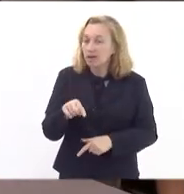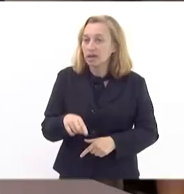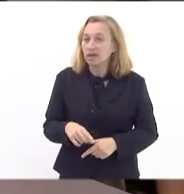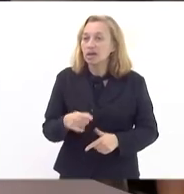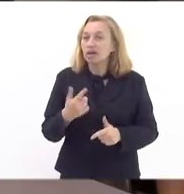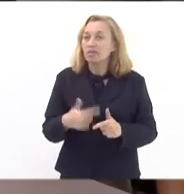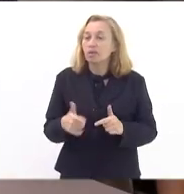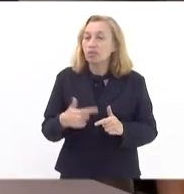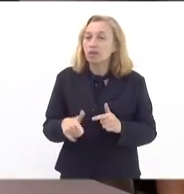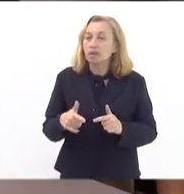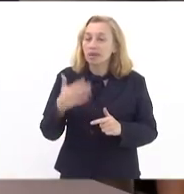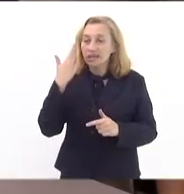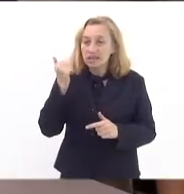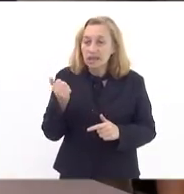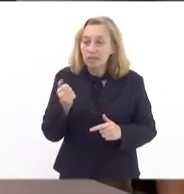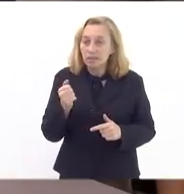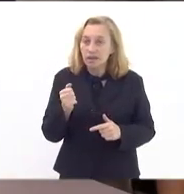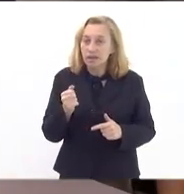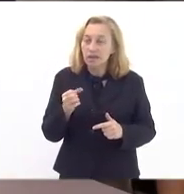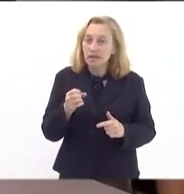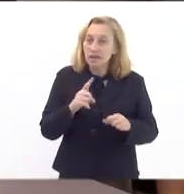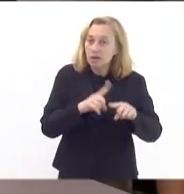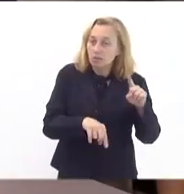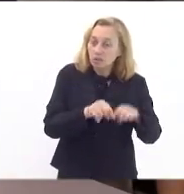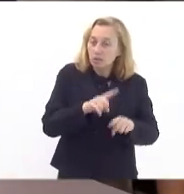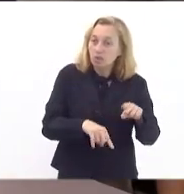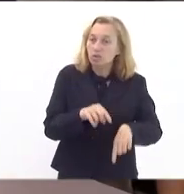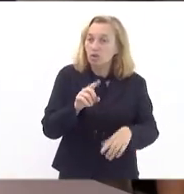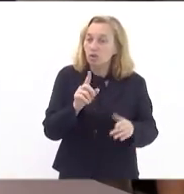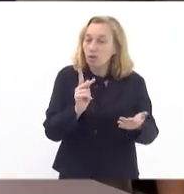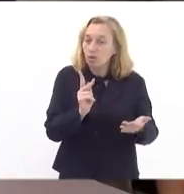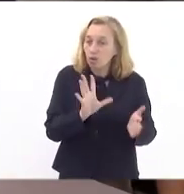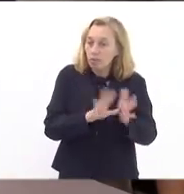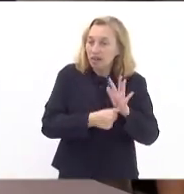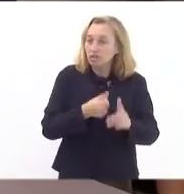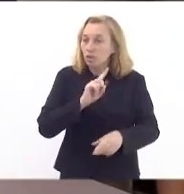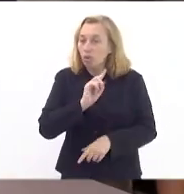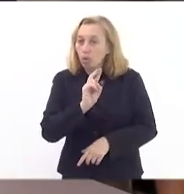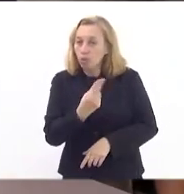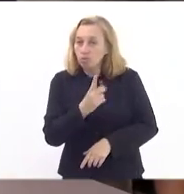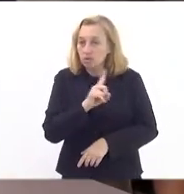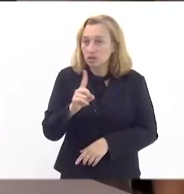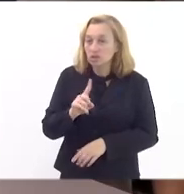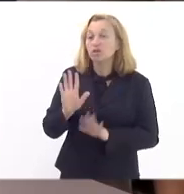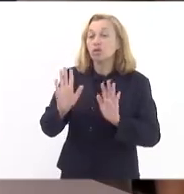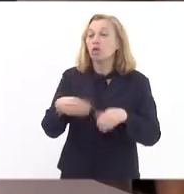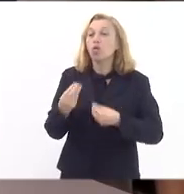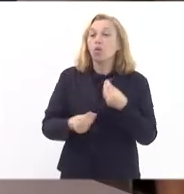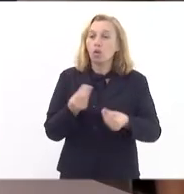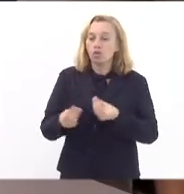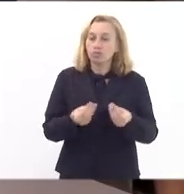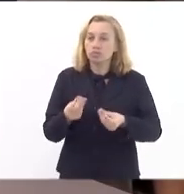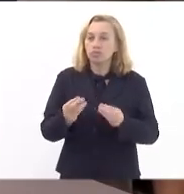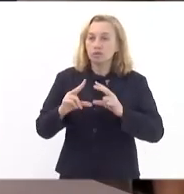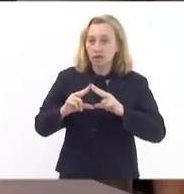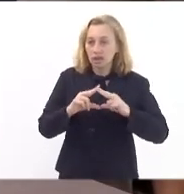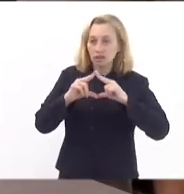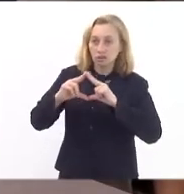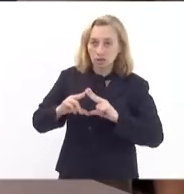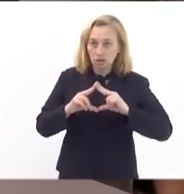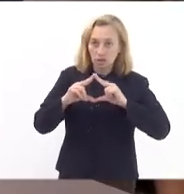a problema é identificar a procedência Então como é que funciona catadores é assim que funciona a reciclagem é preciso entender